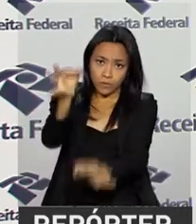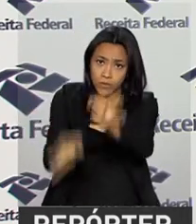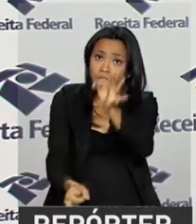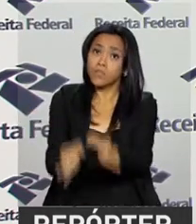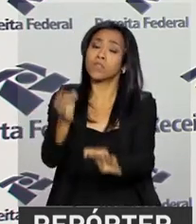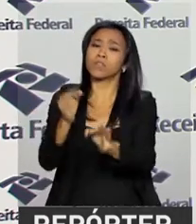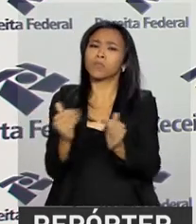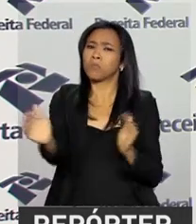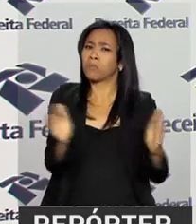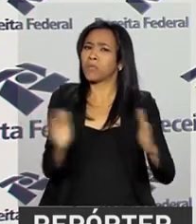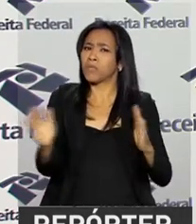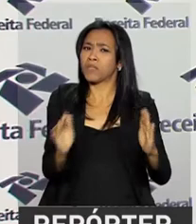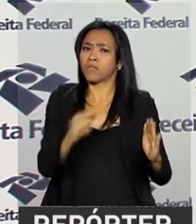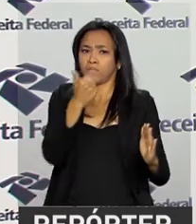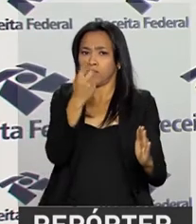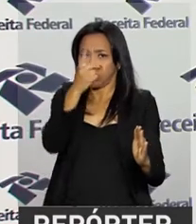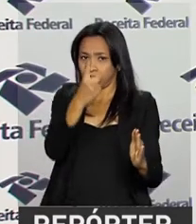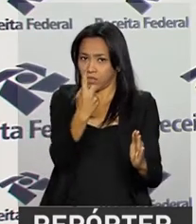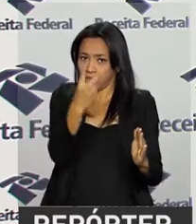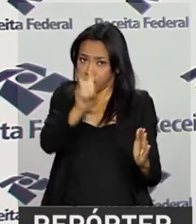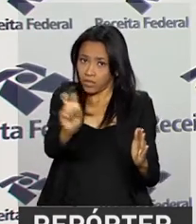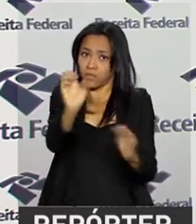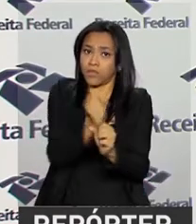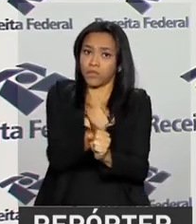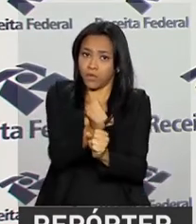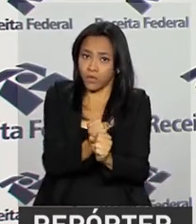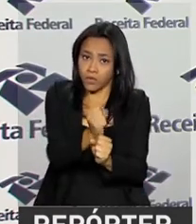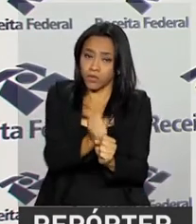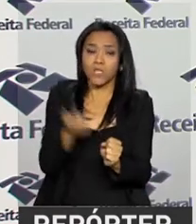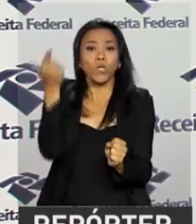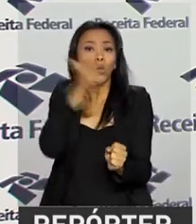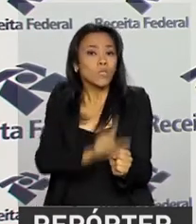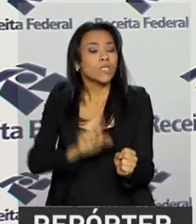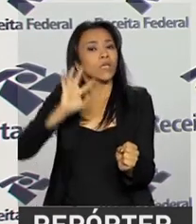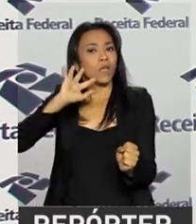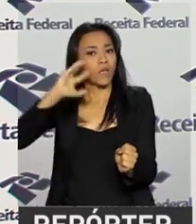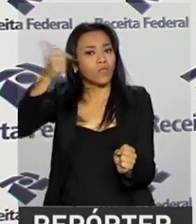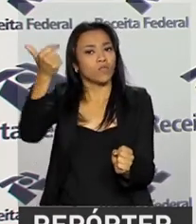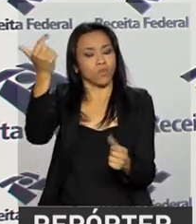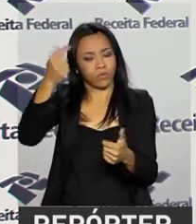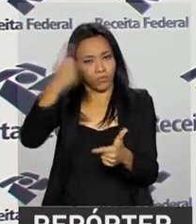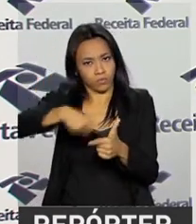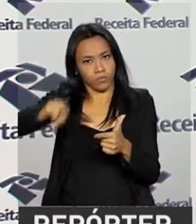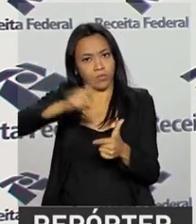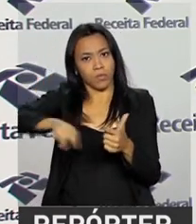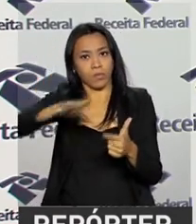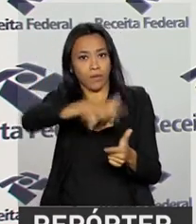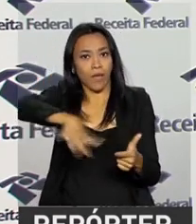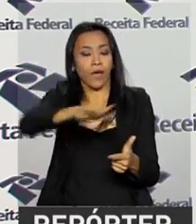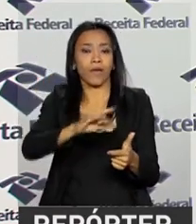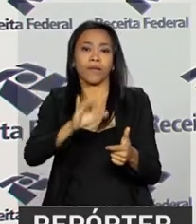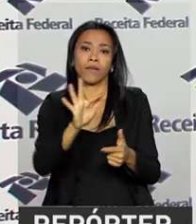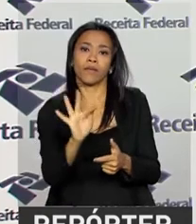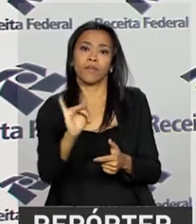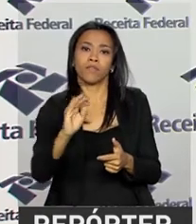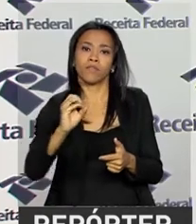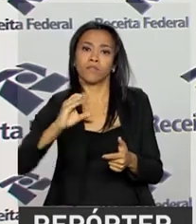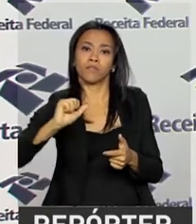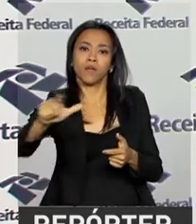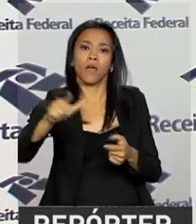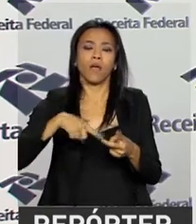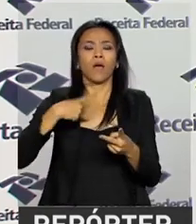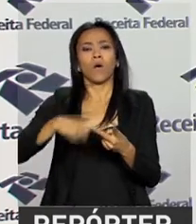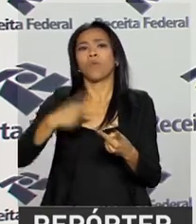15 anos é permitido e que ele tenha sua regularidade fiscal ele continue contratando com empréstimos com setor